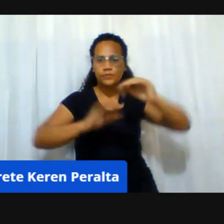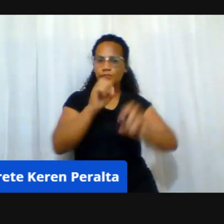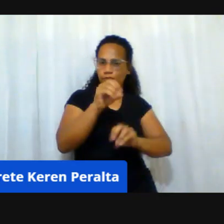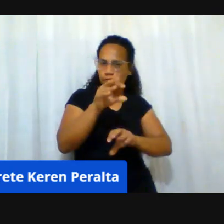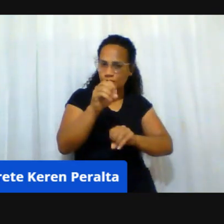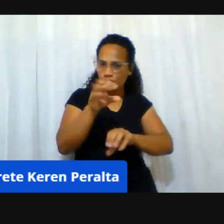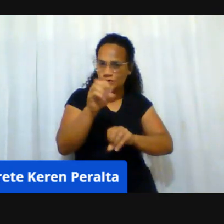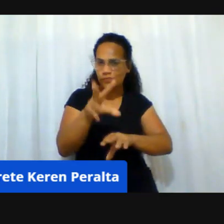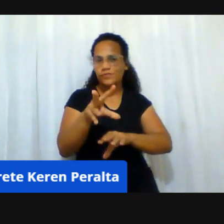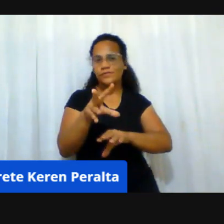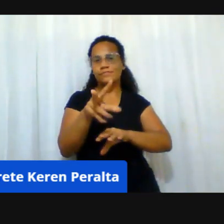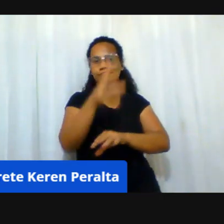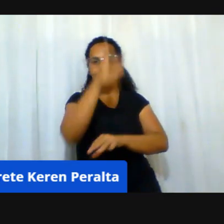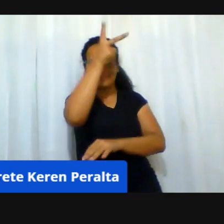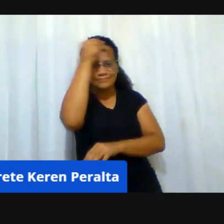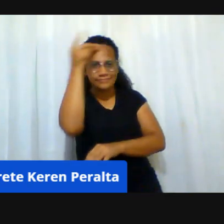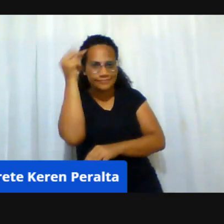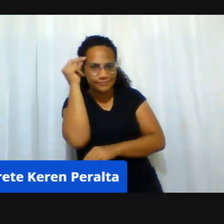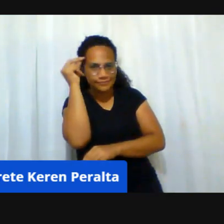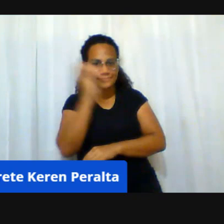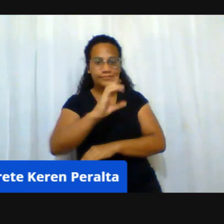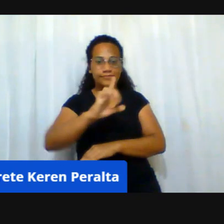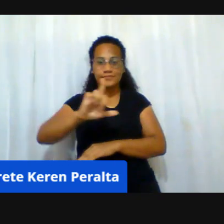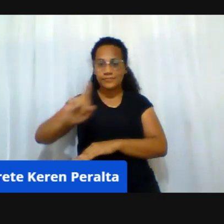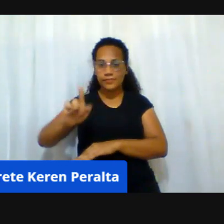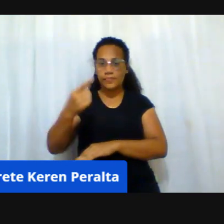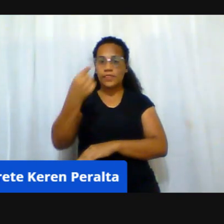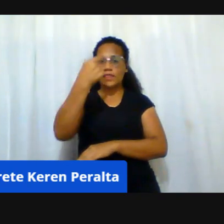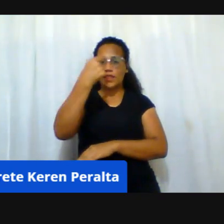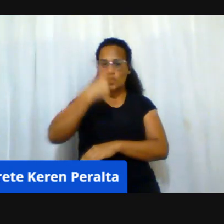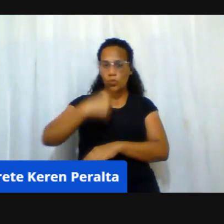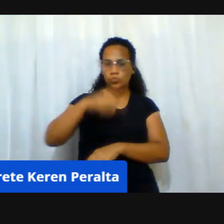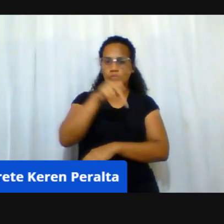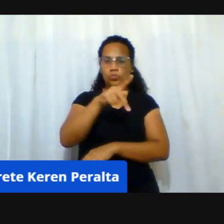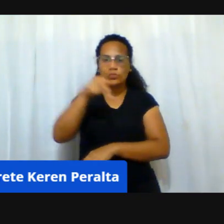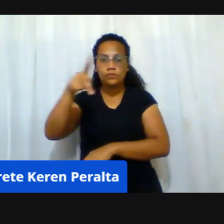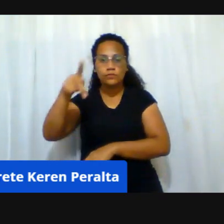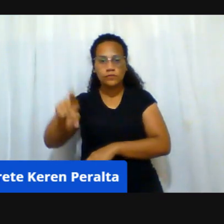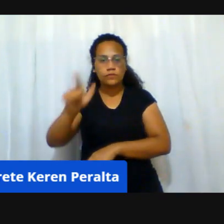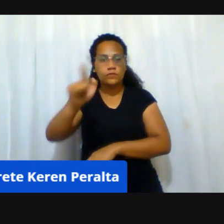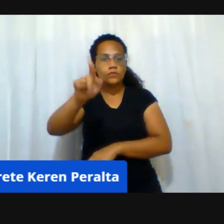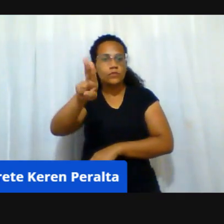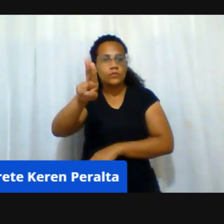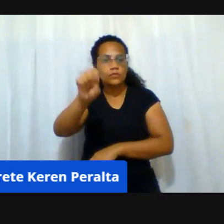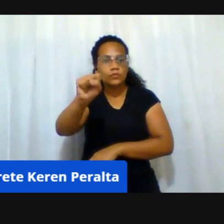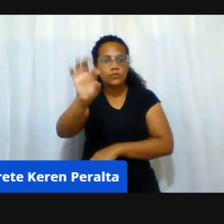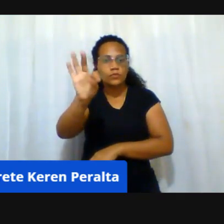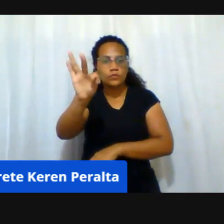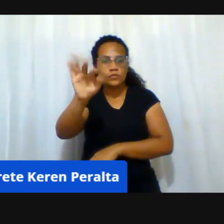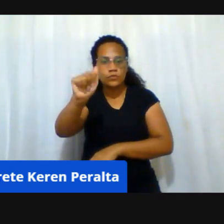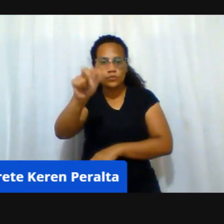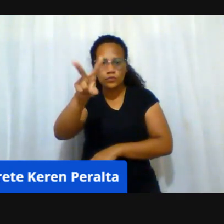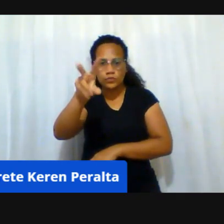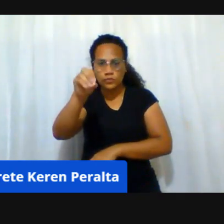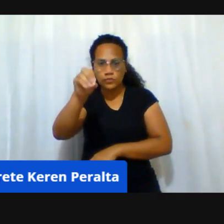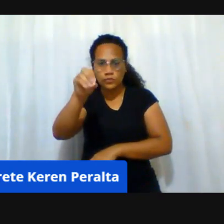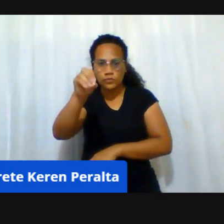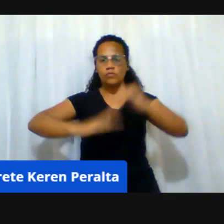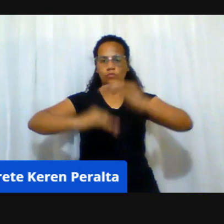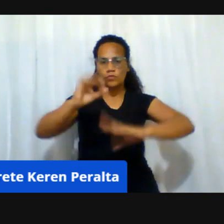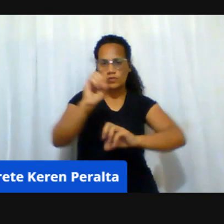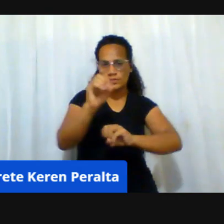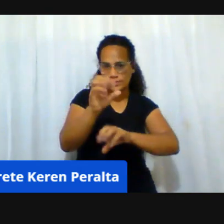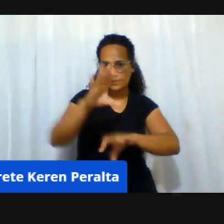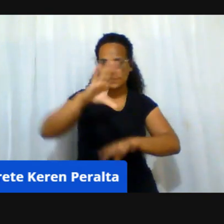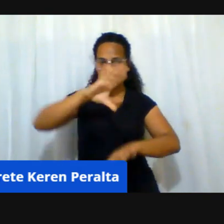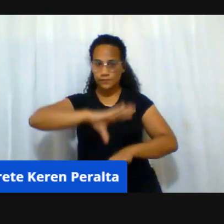Gustavo, integrante da equipe do componente curricular de língua portuguesa, pela gerência do ensino fundamental e ensino